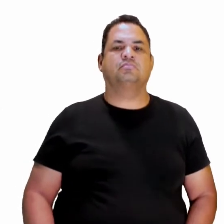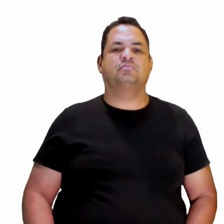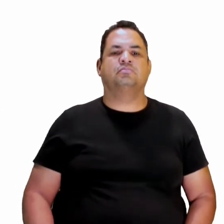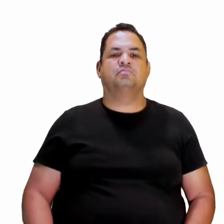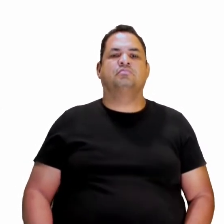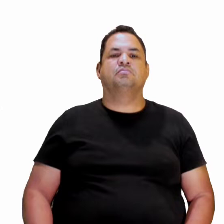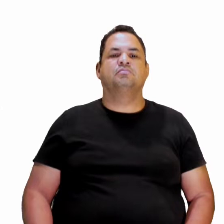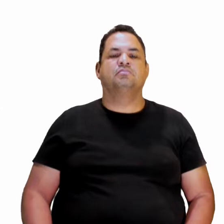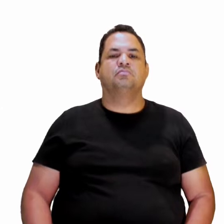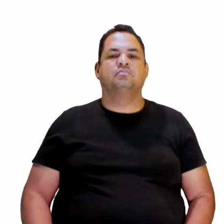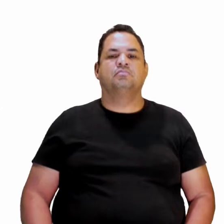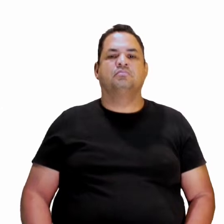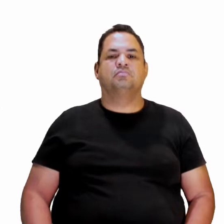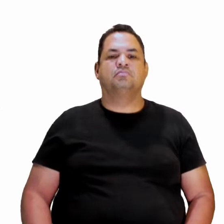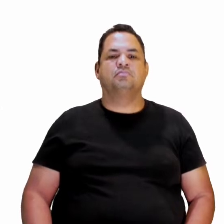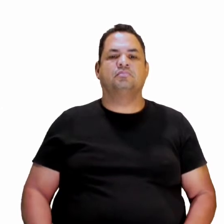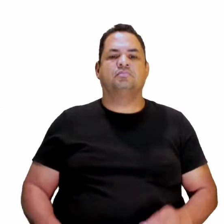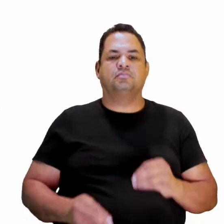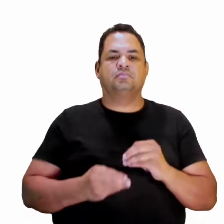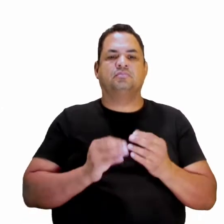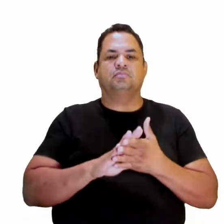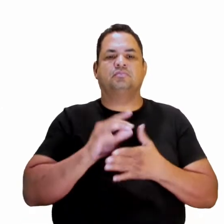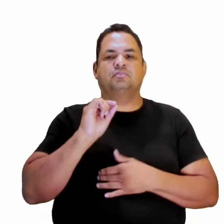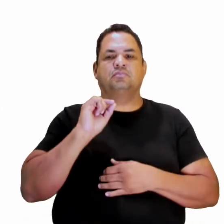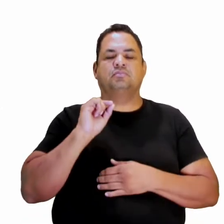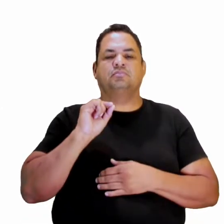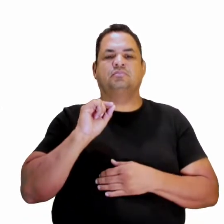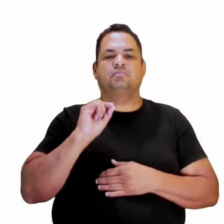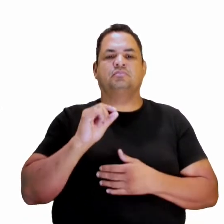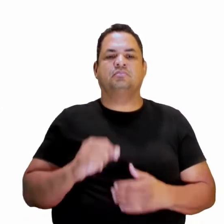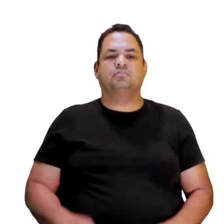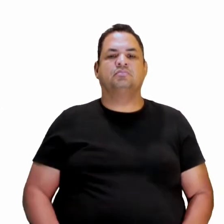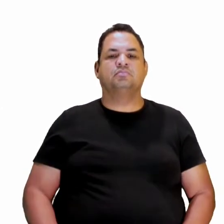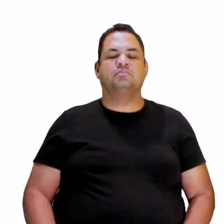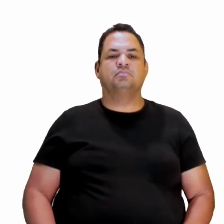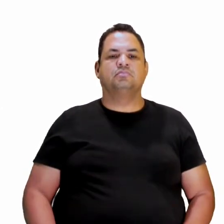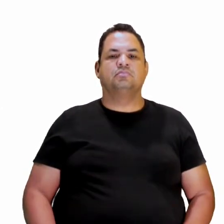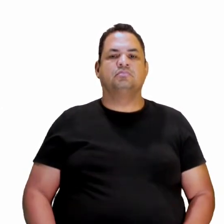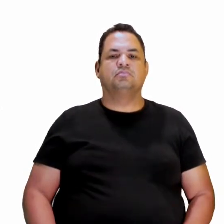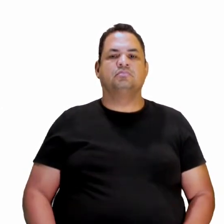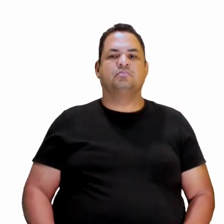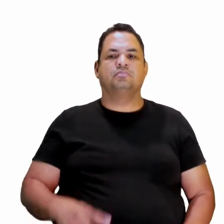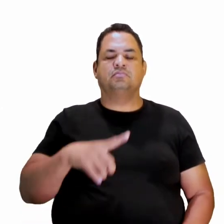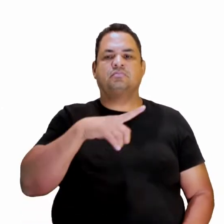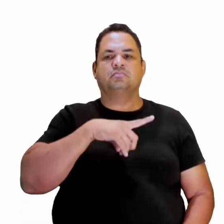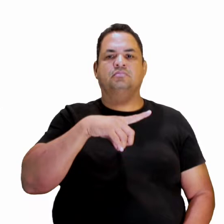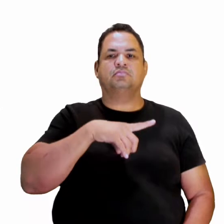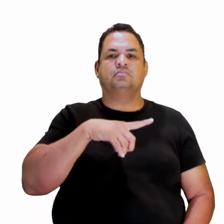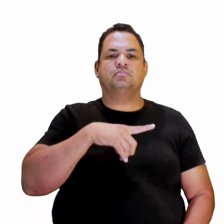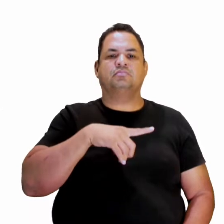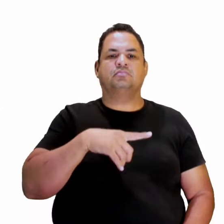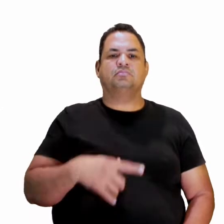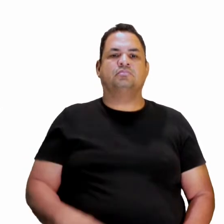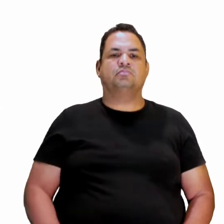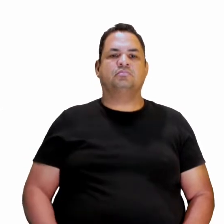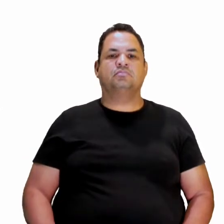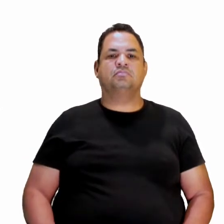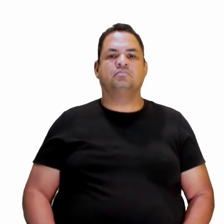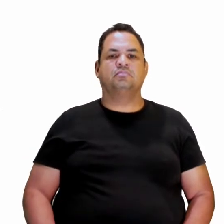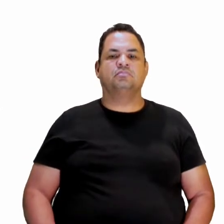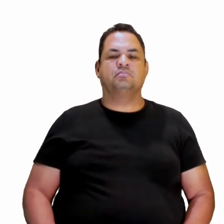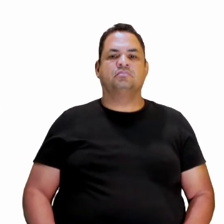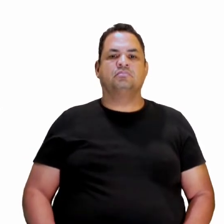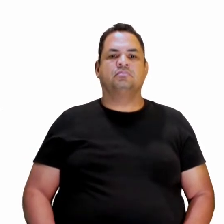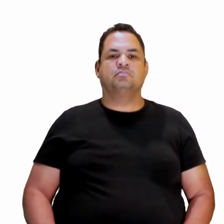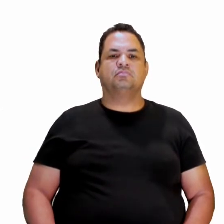para completar as declarações sobre elas. Temos aí, we're damaged